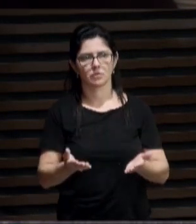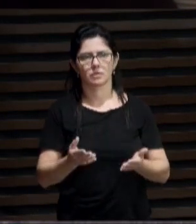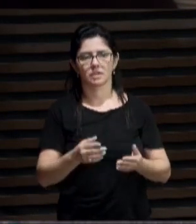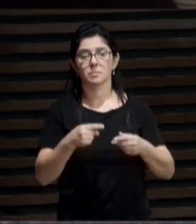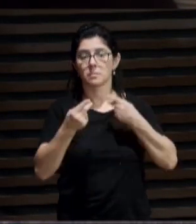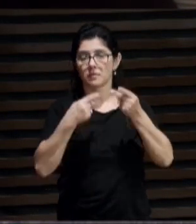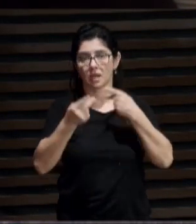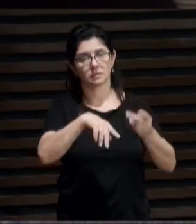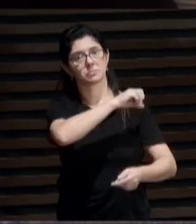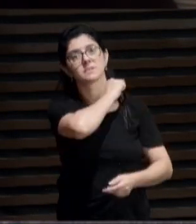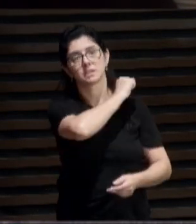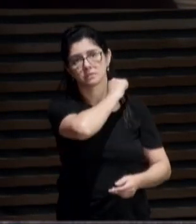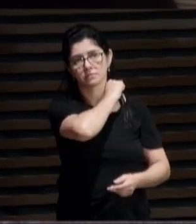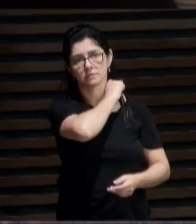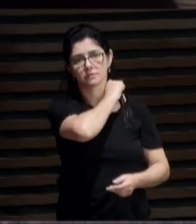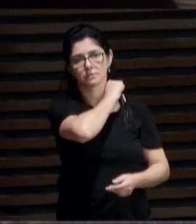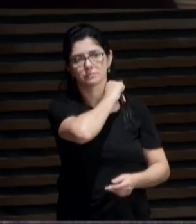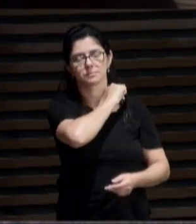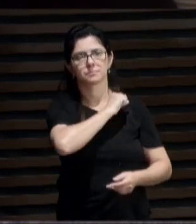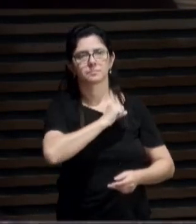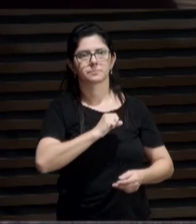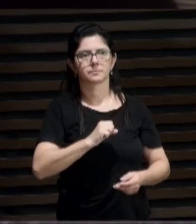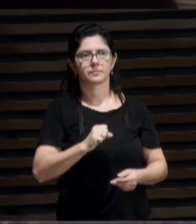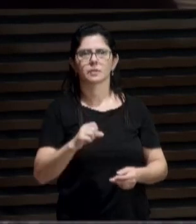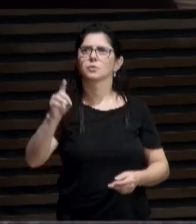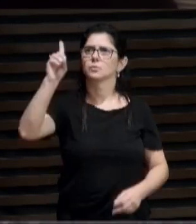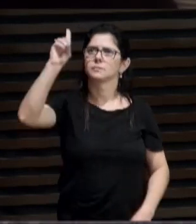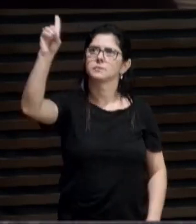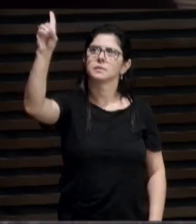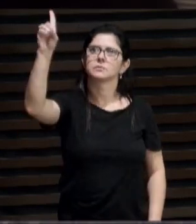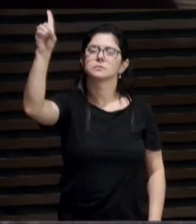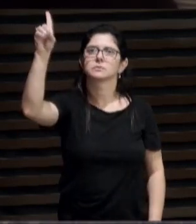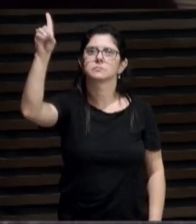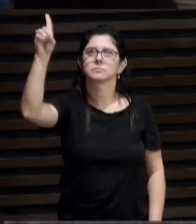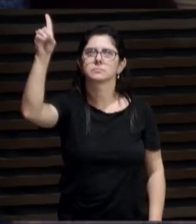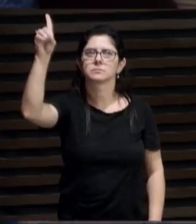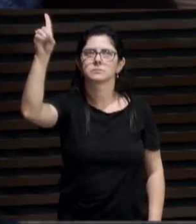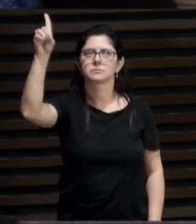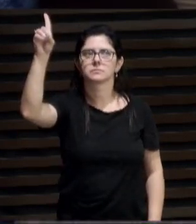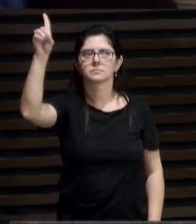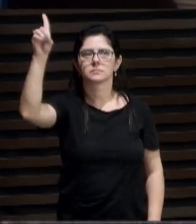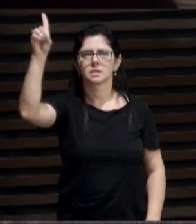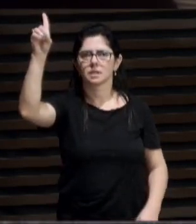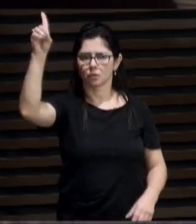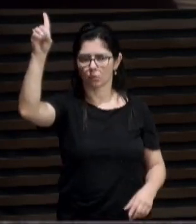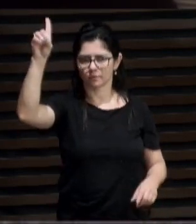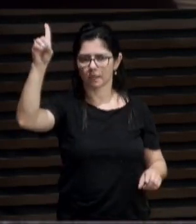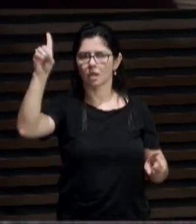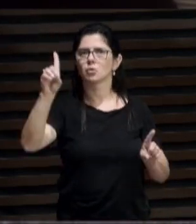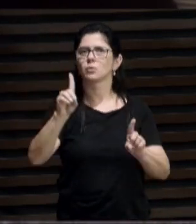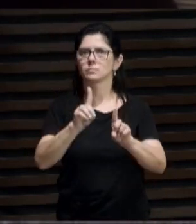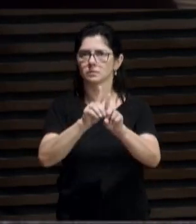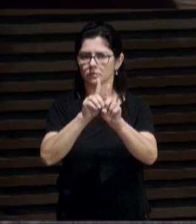e é quando ali Deus, ao encontrar o homem, depois do